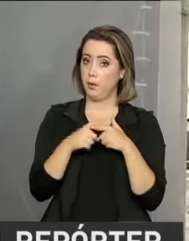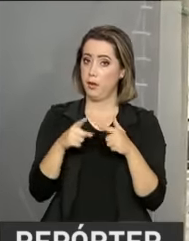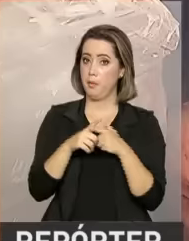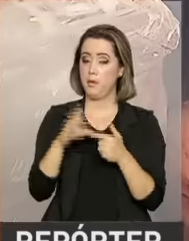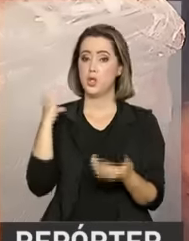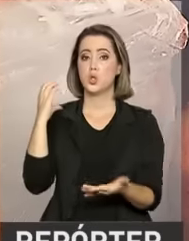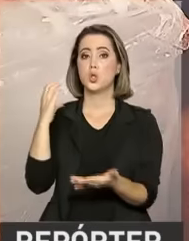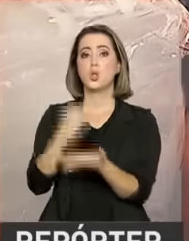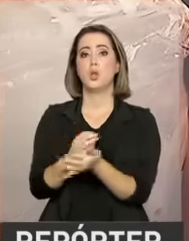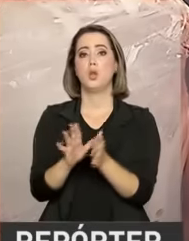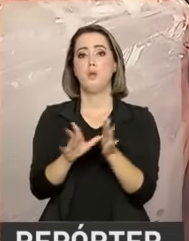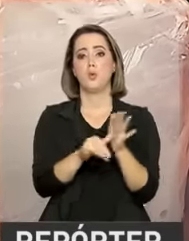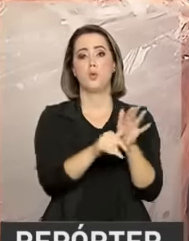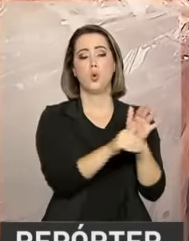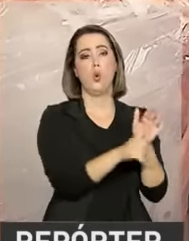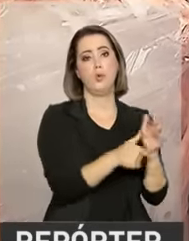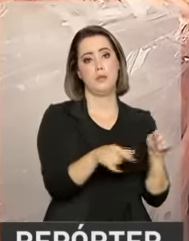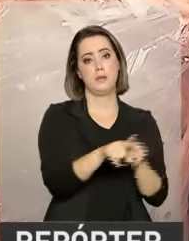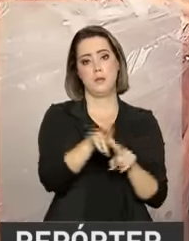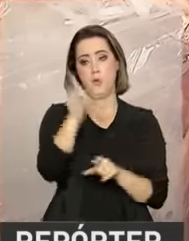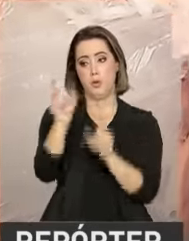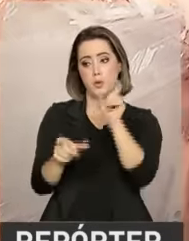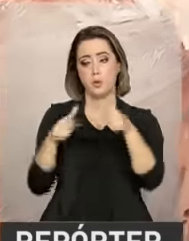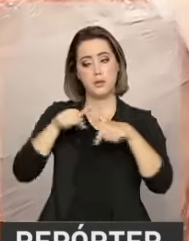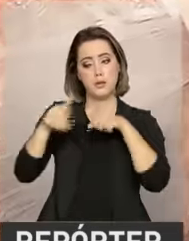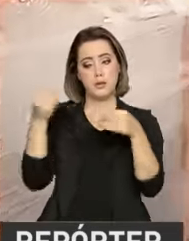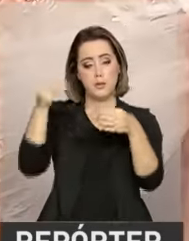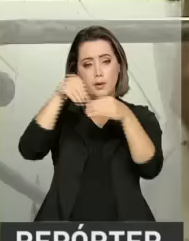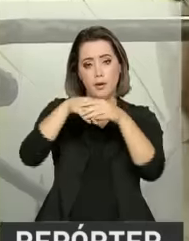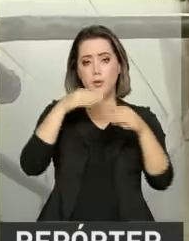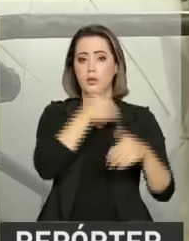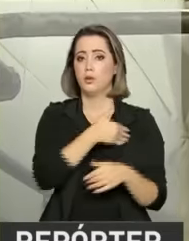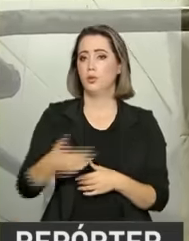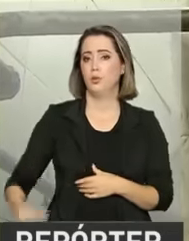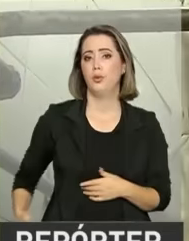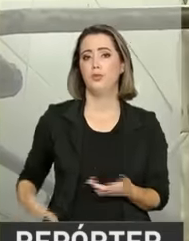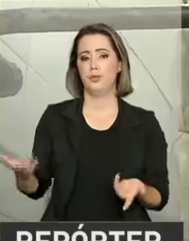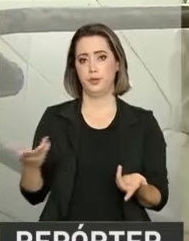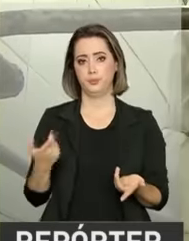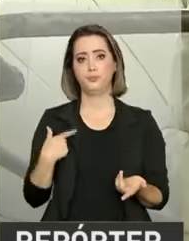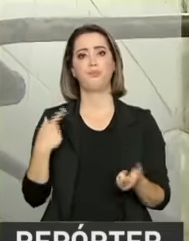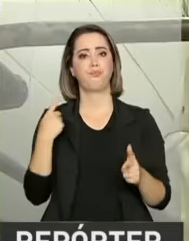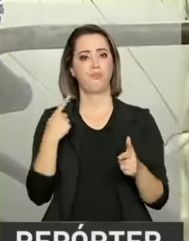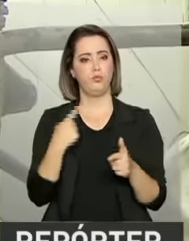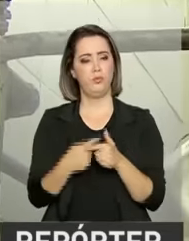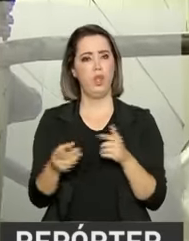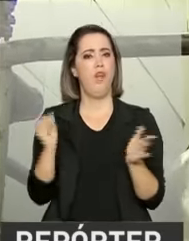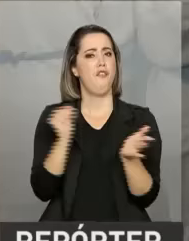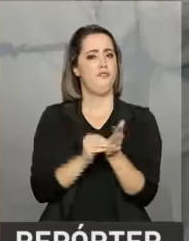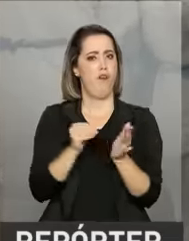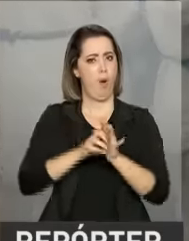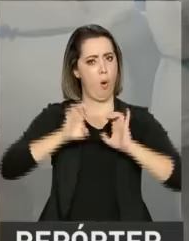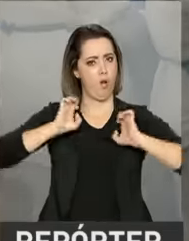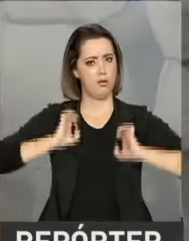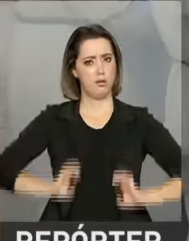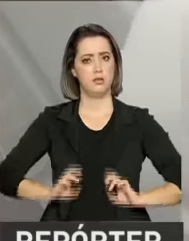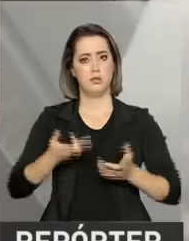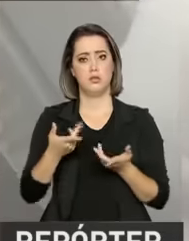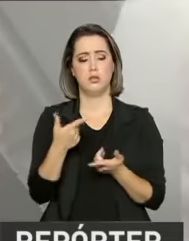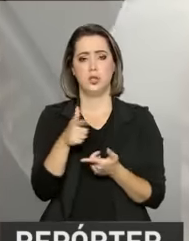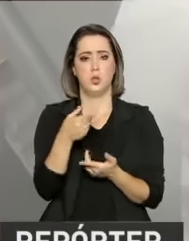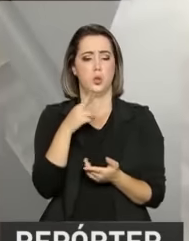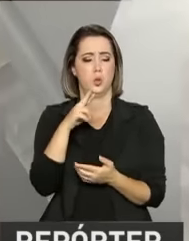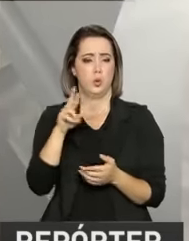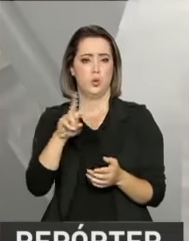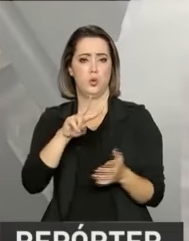de corrupção por agentes públicos ainda de acordo com a nota desvios na conduta profissional de alguns servidores não